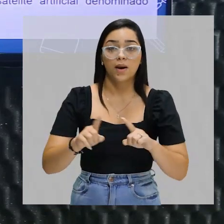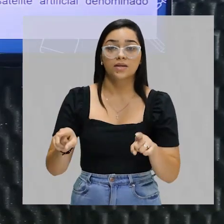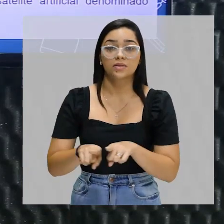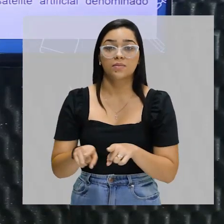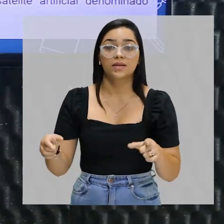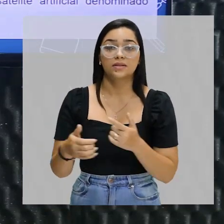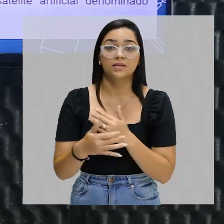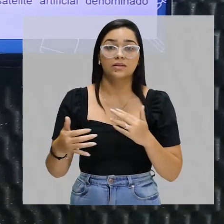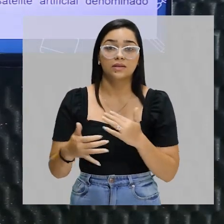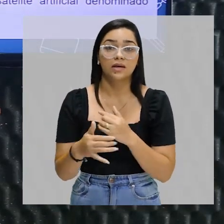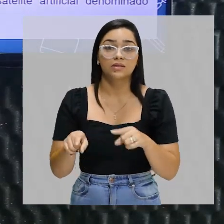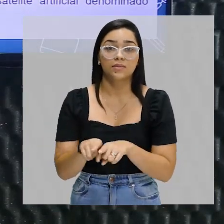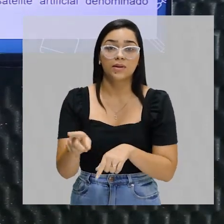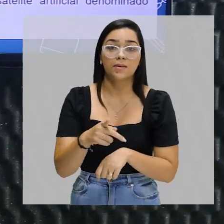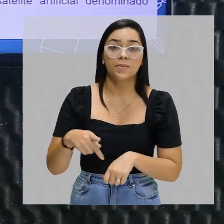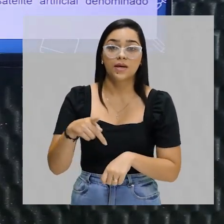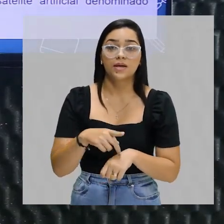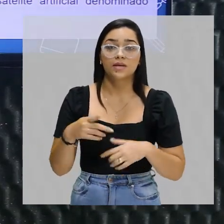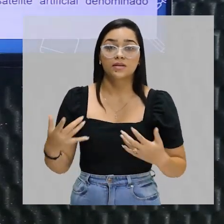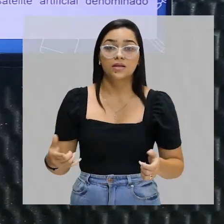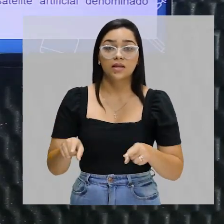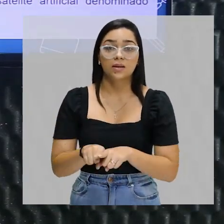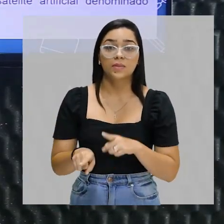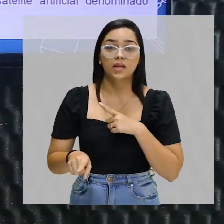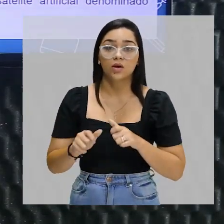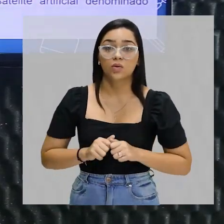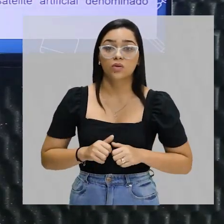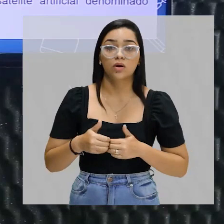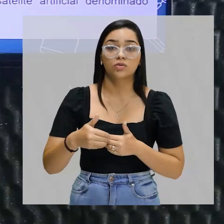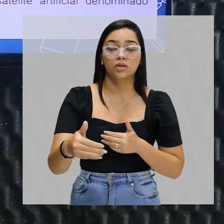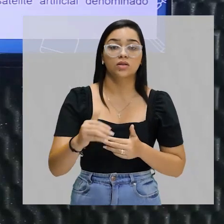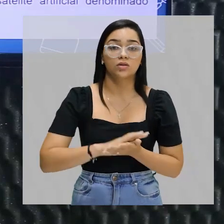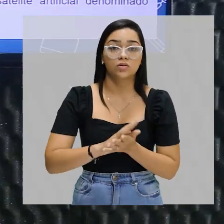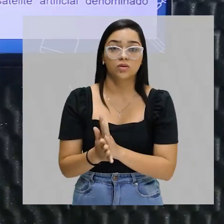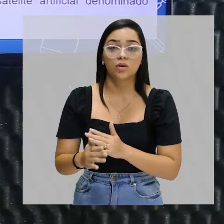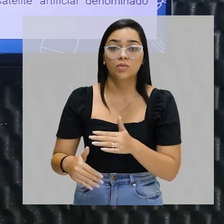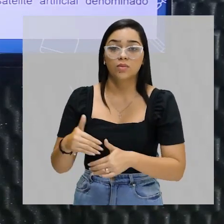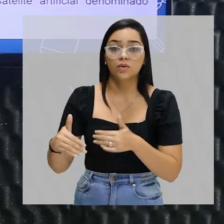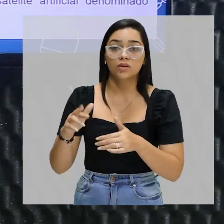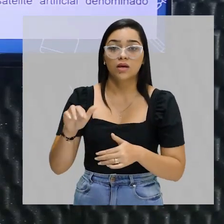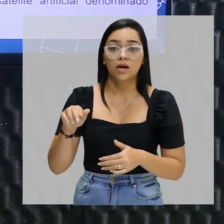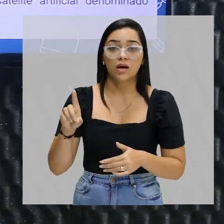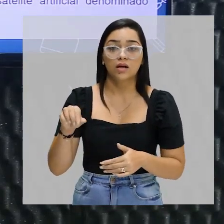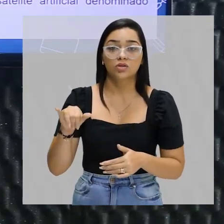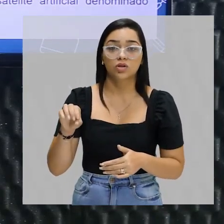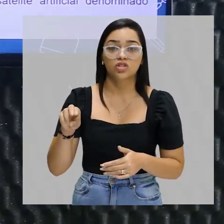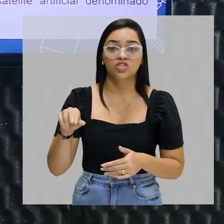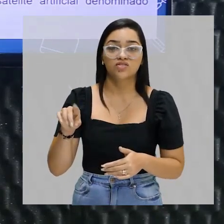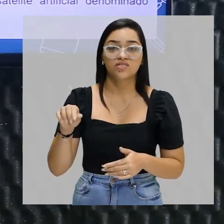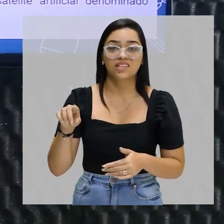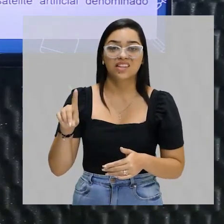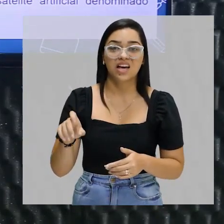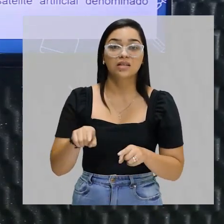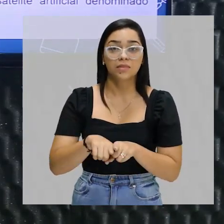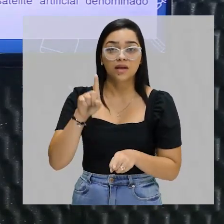poderiam destruir cidades e até países e dá continuidade à destruição através do processo da Rádio Atividade então isso